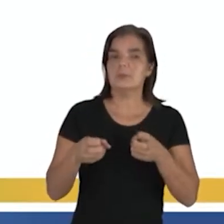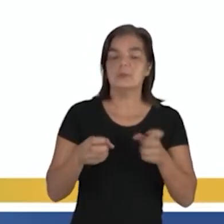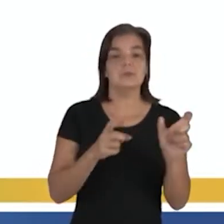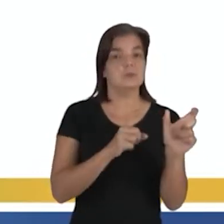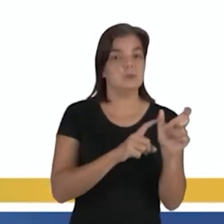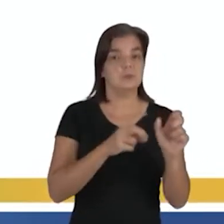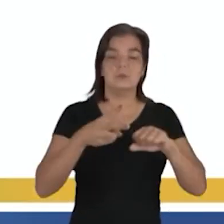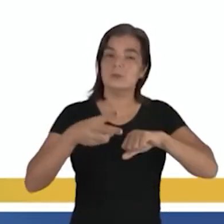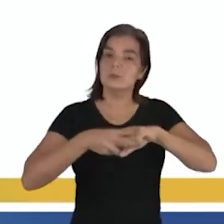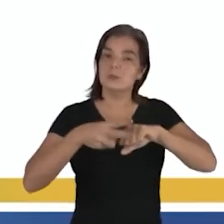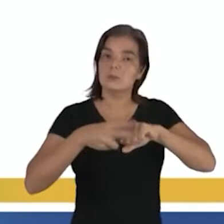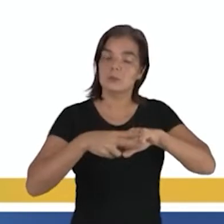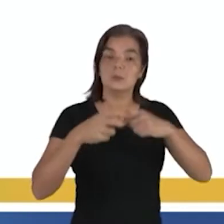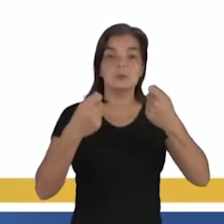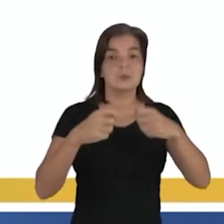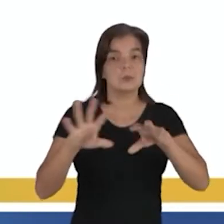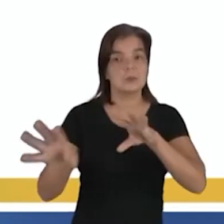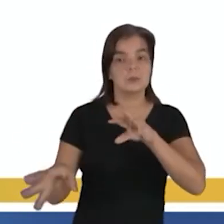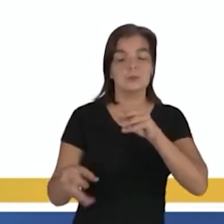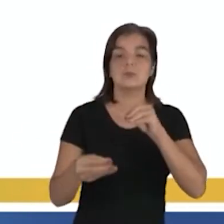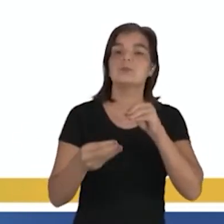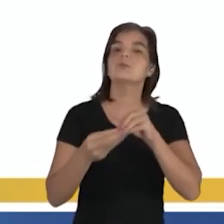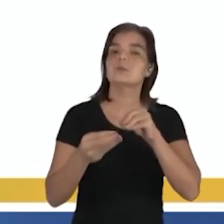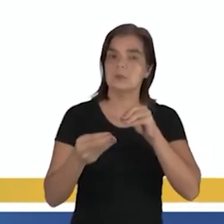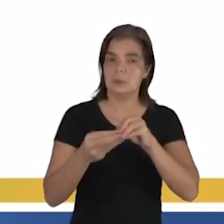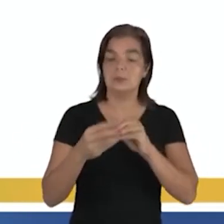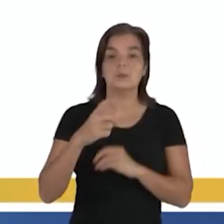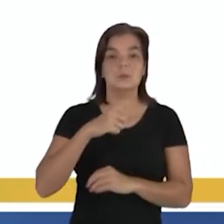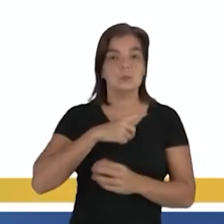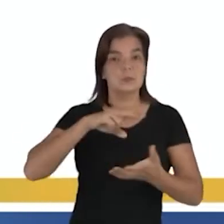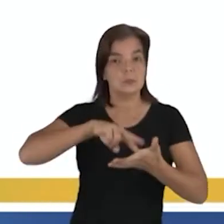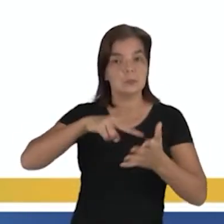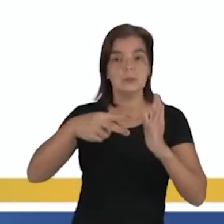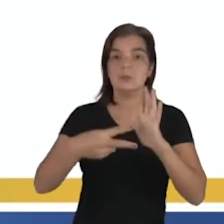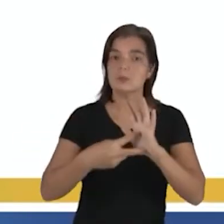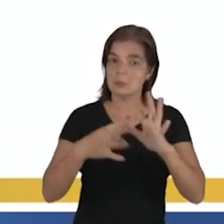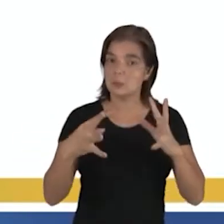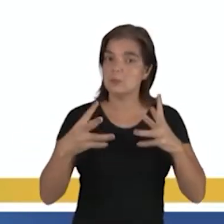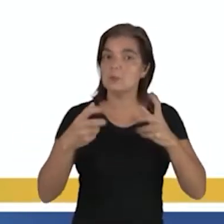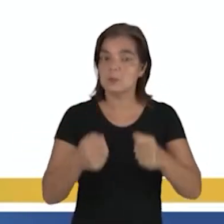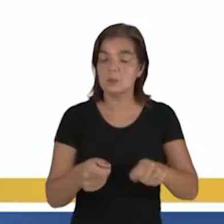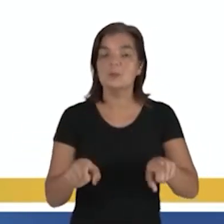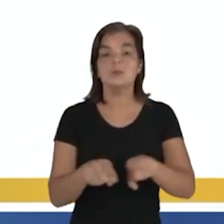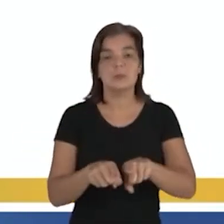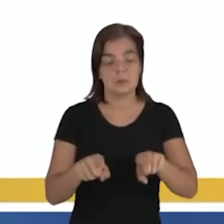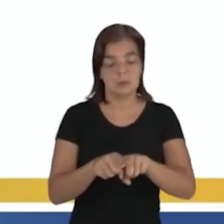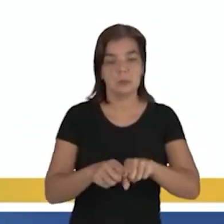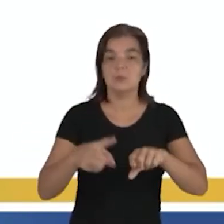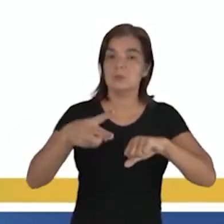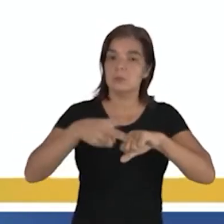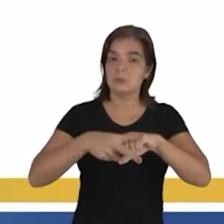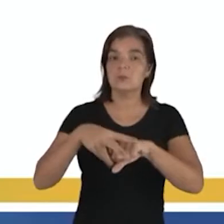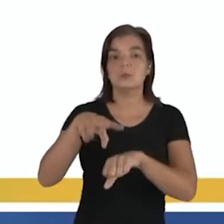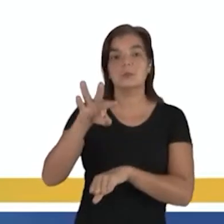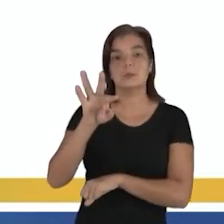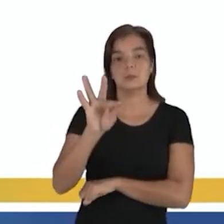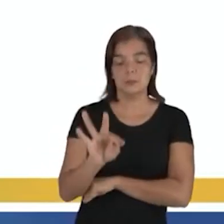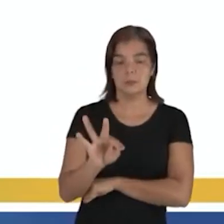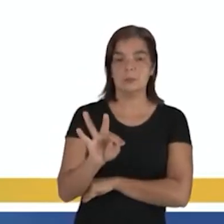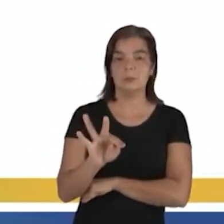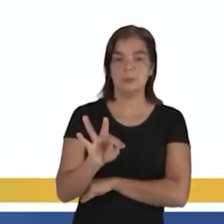esse verbo ele precisa de um complemento para ter o sentido completo, então ele se trata de um